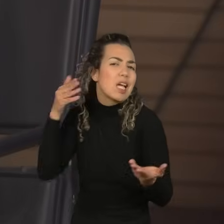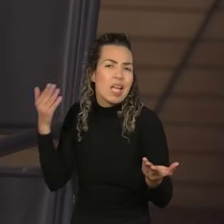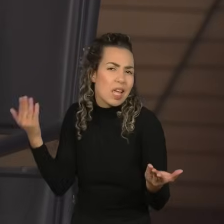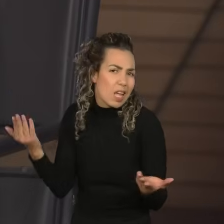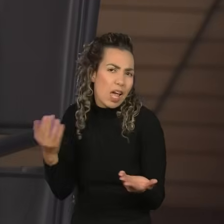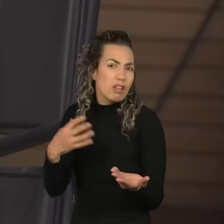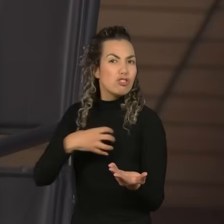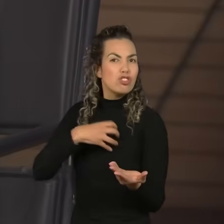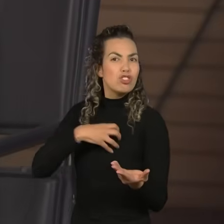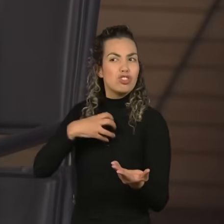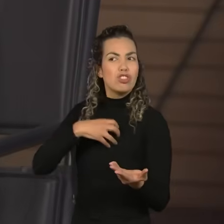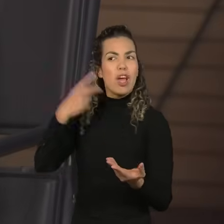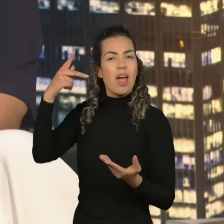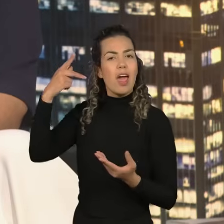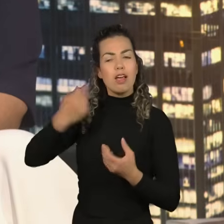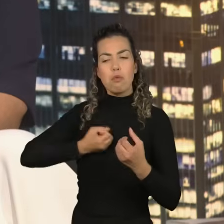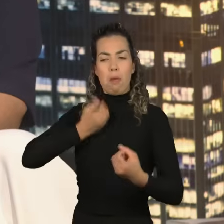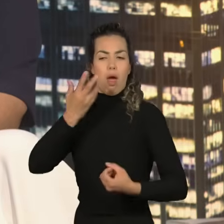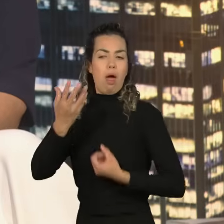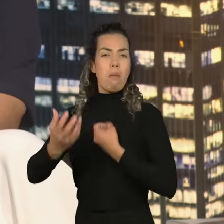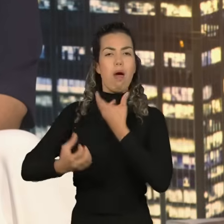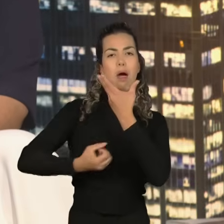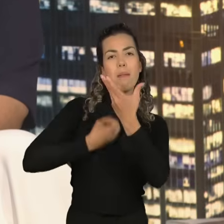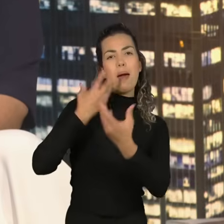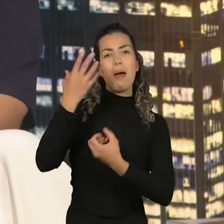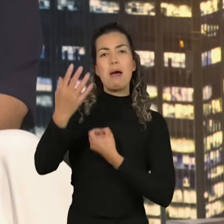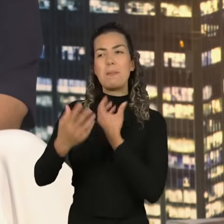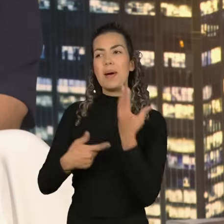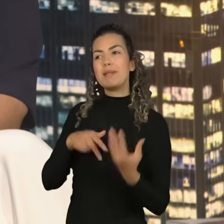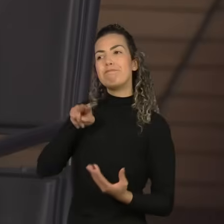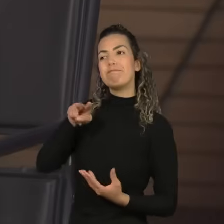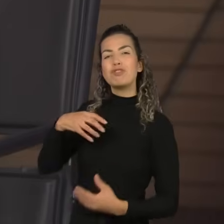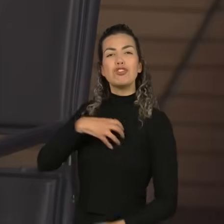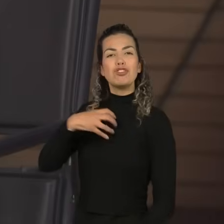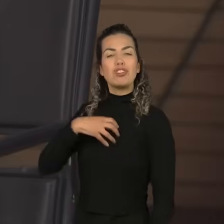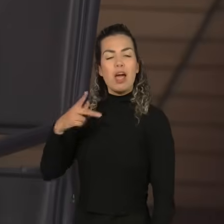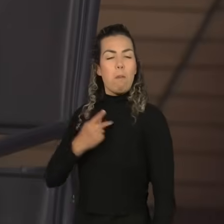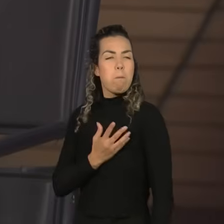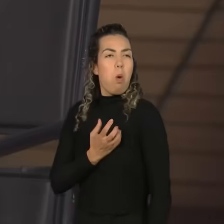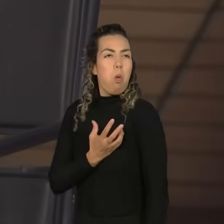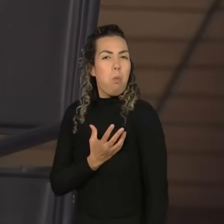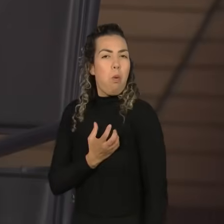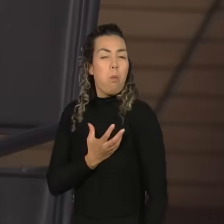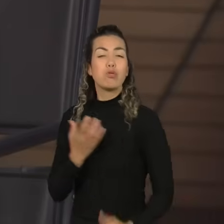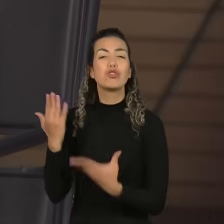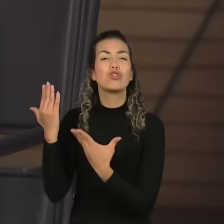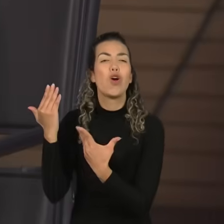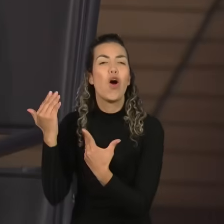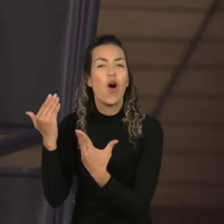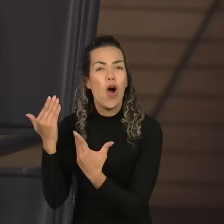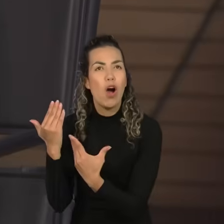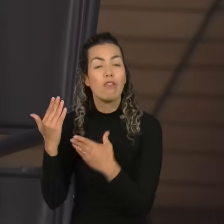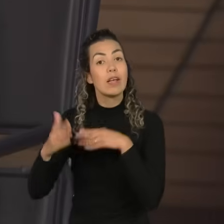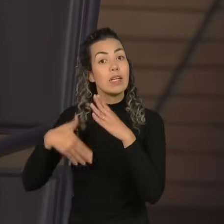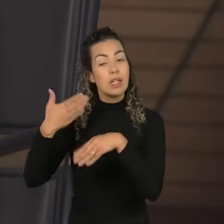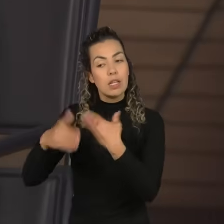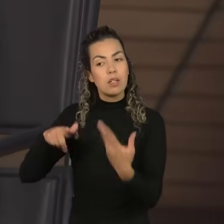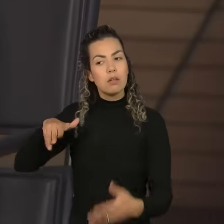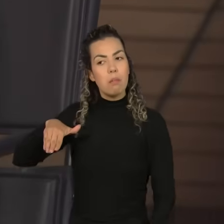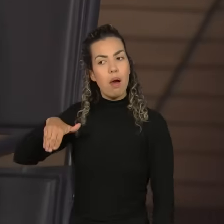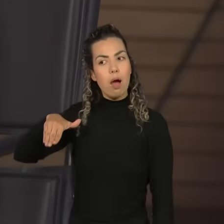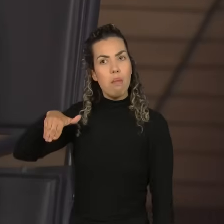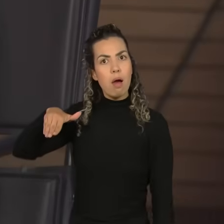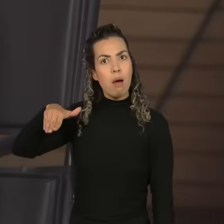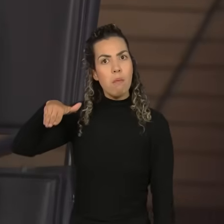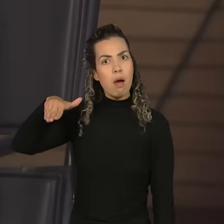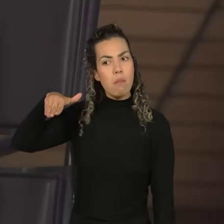do adolescente, né? Olhando para o mundo. E eu acho que conforme ele vai